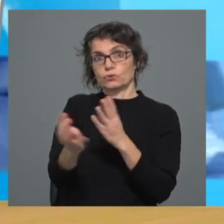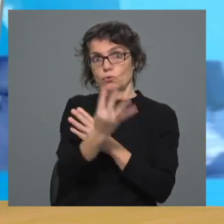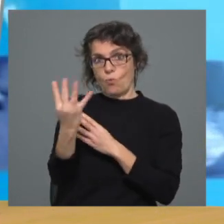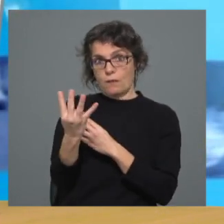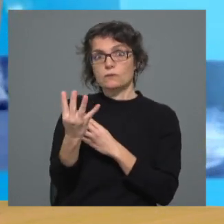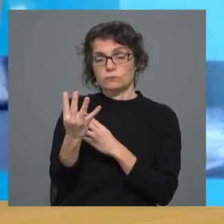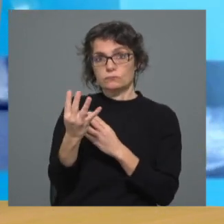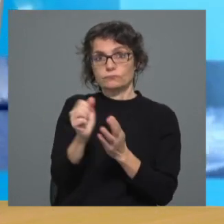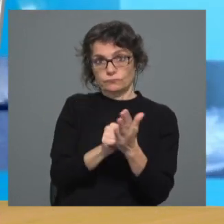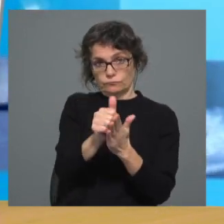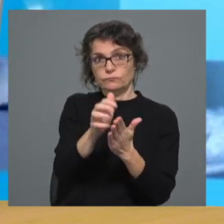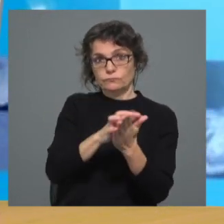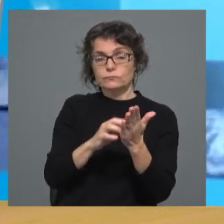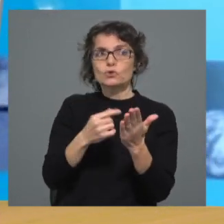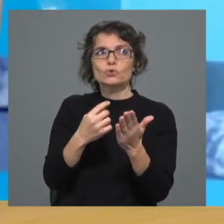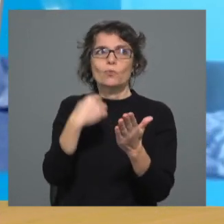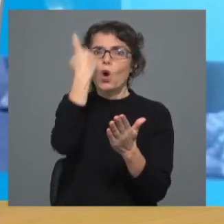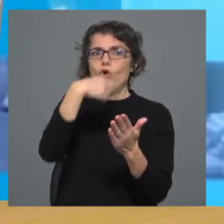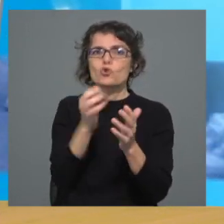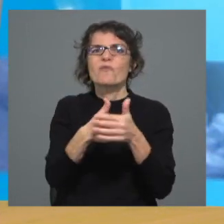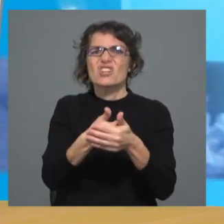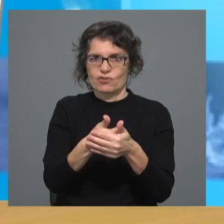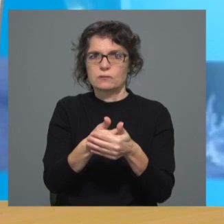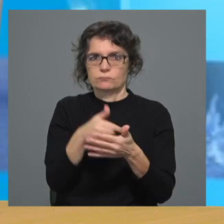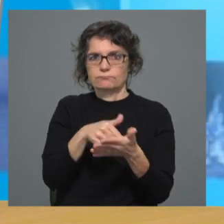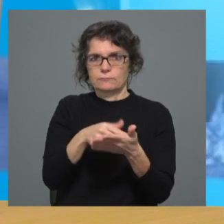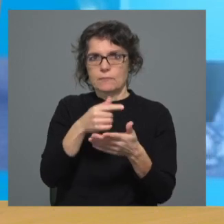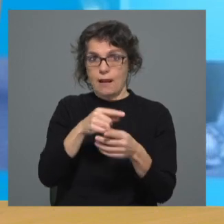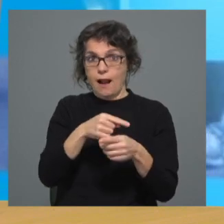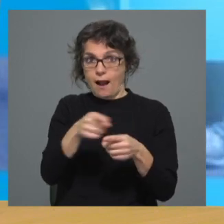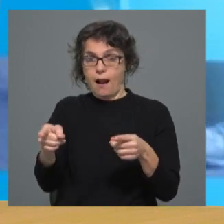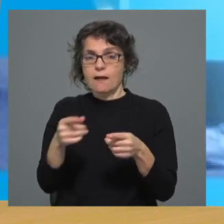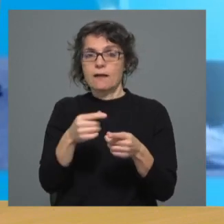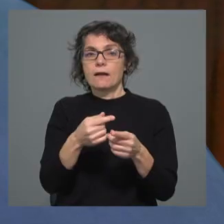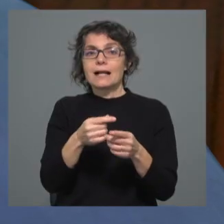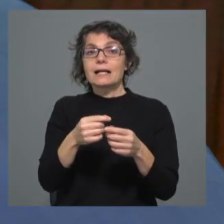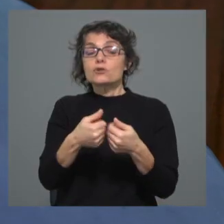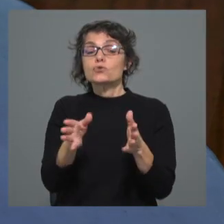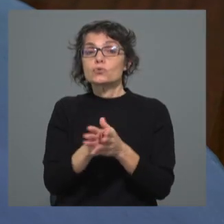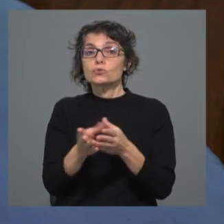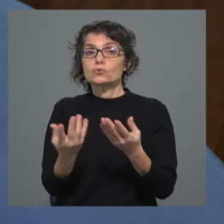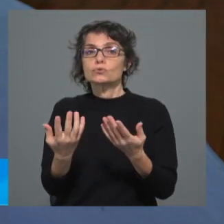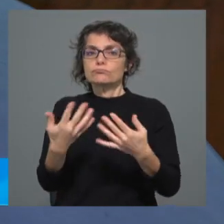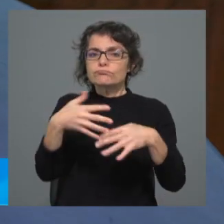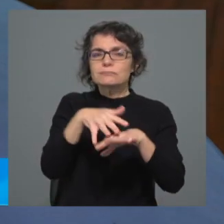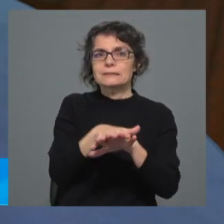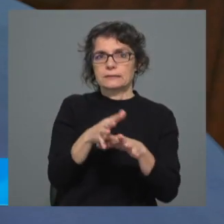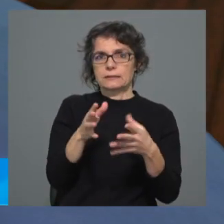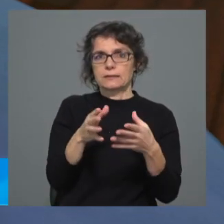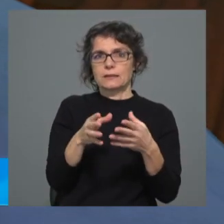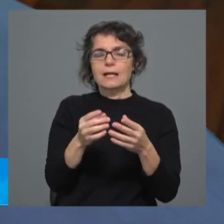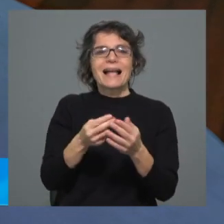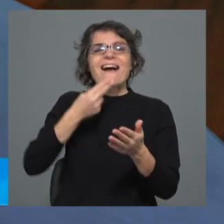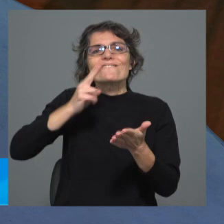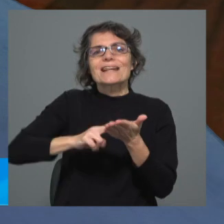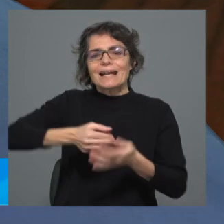faces, os 4 rostos que os Evangelhos apresentam de Jesus são todos complementares. Não há nenhum que traga a verdade